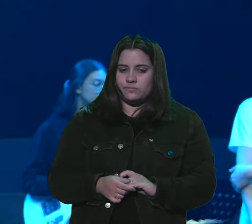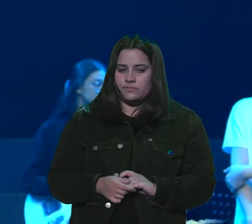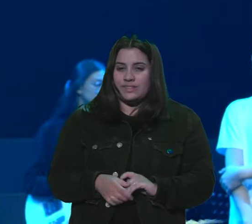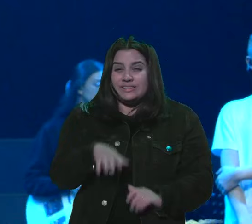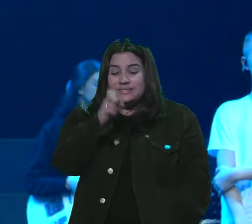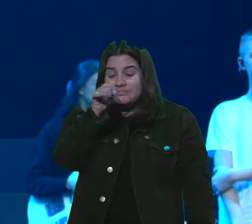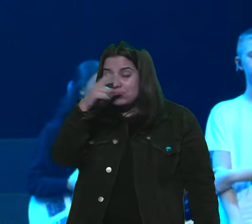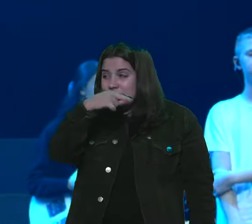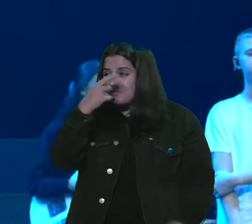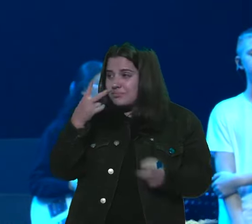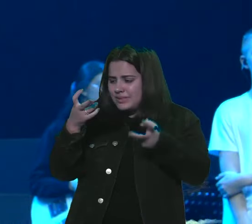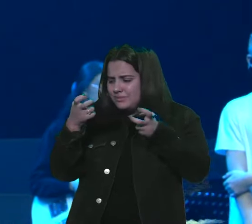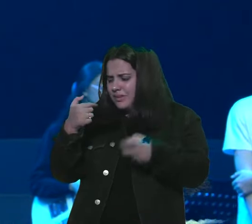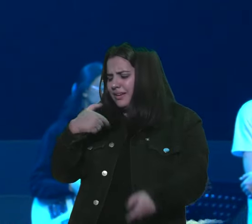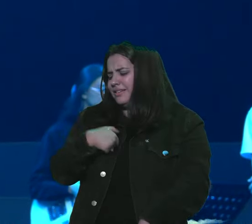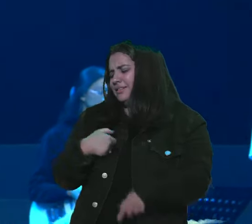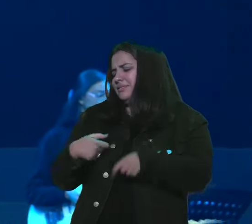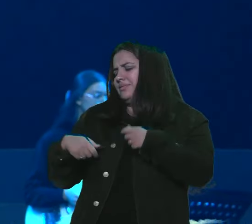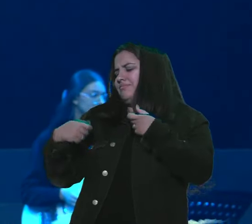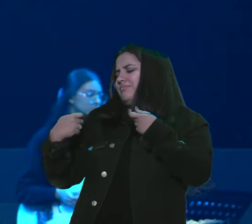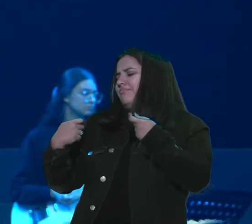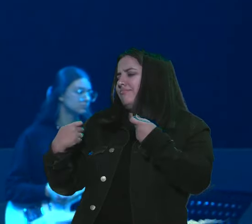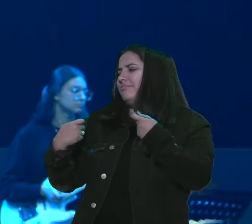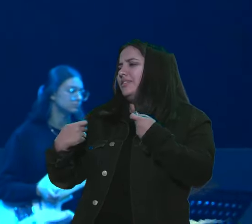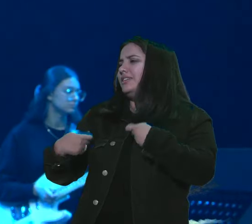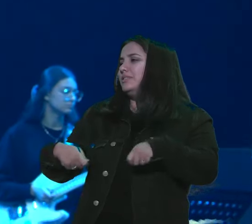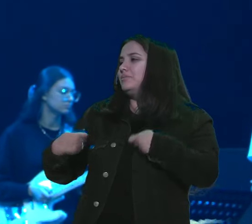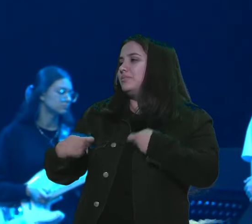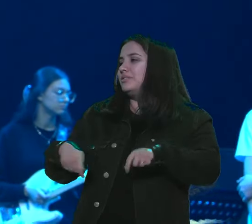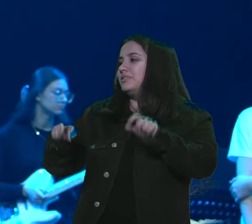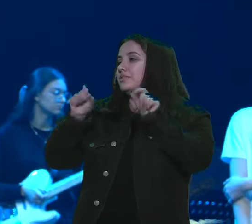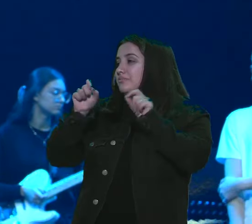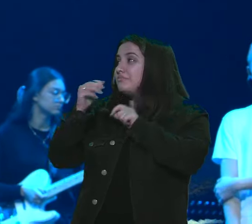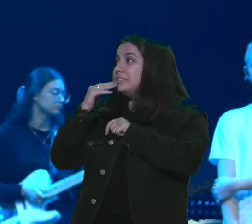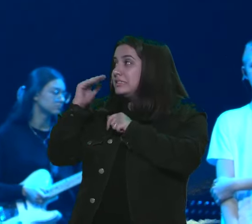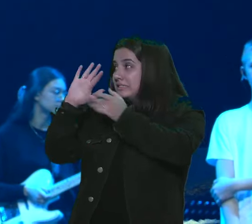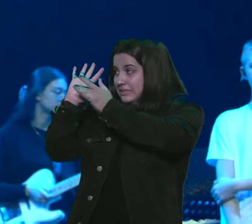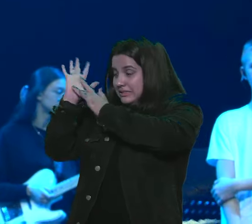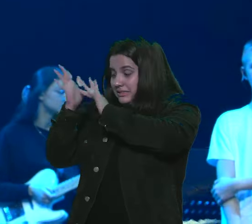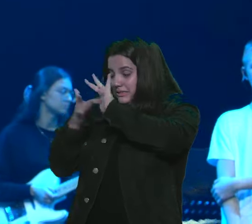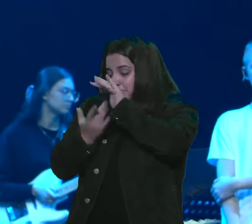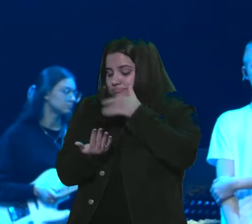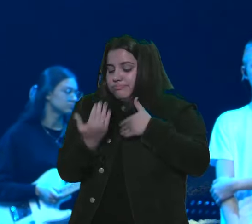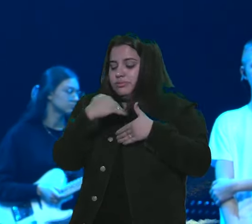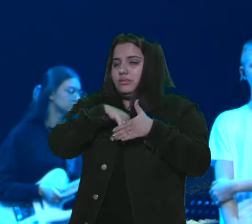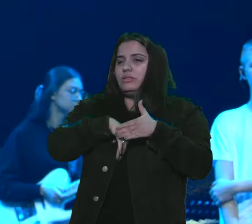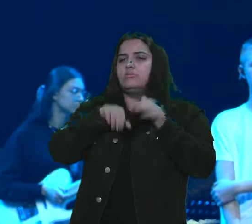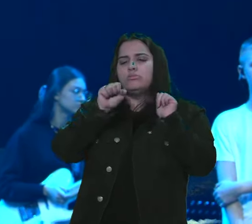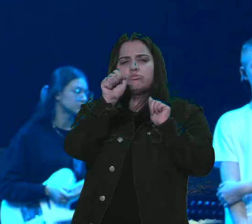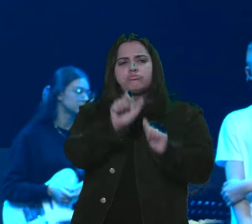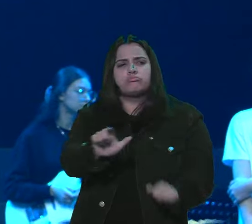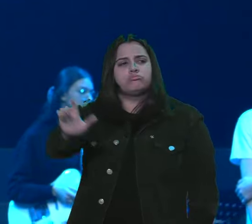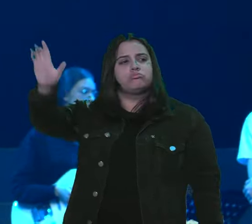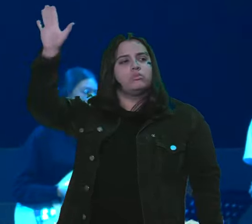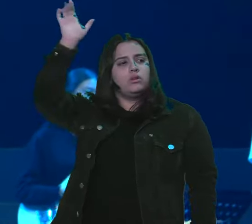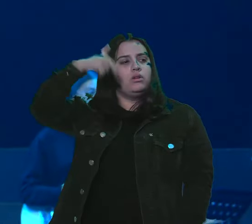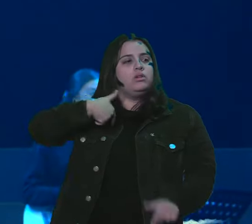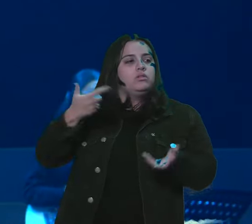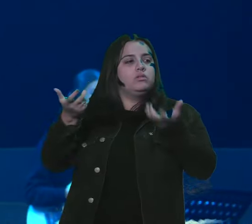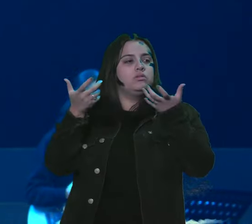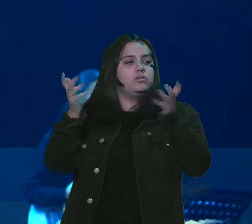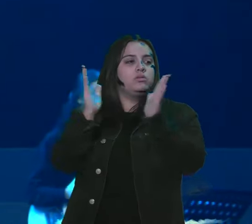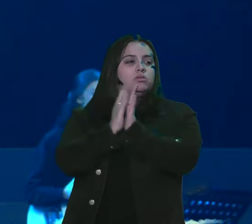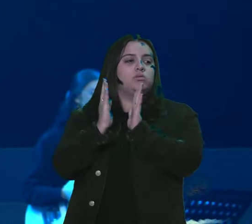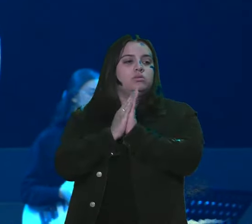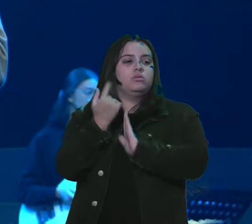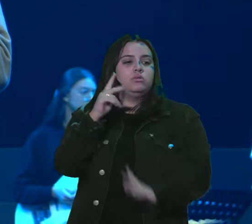Se você viu que você precisa da intervenção de Jesus, ergue a sua mão bem alta, eu quero orar pela sua